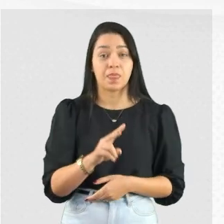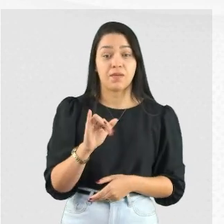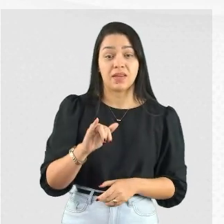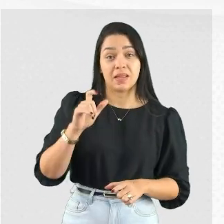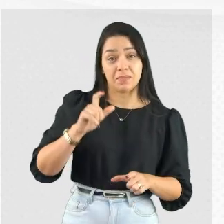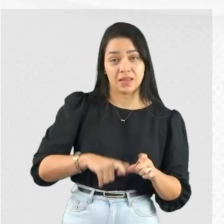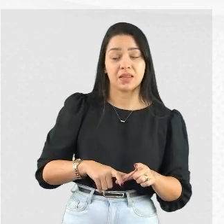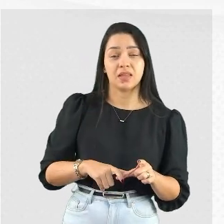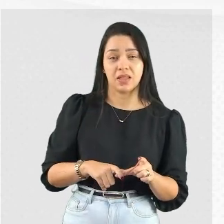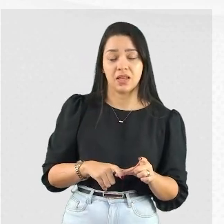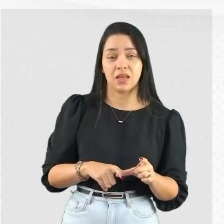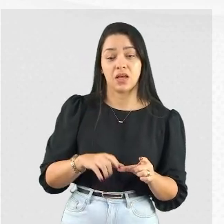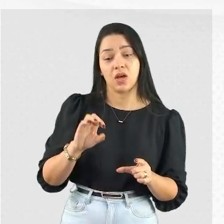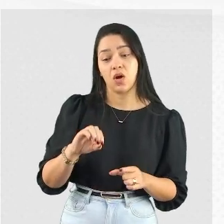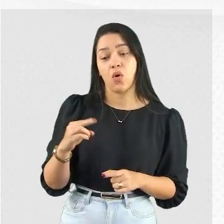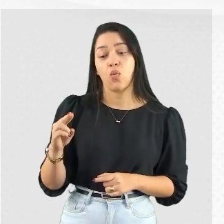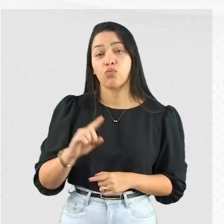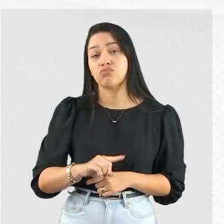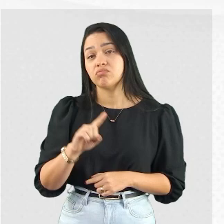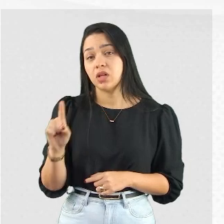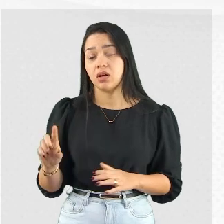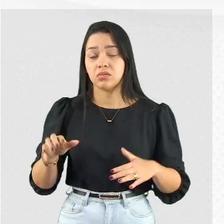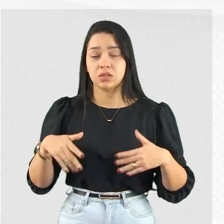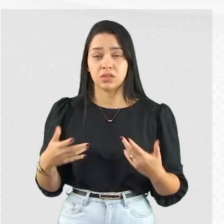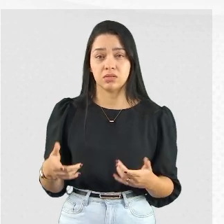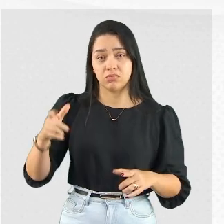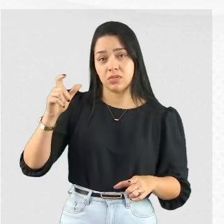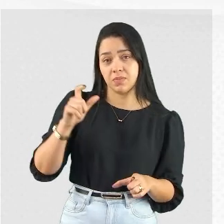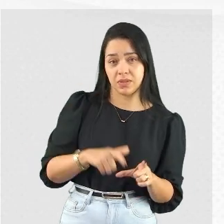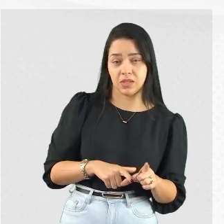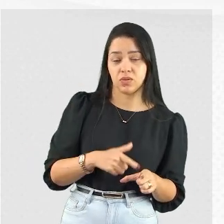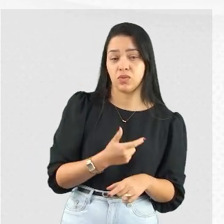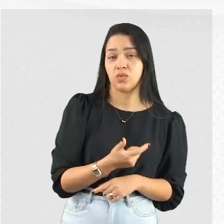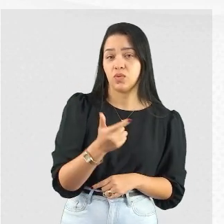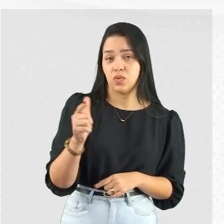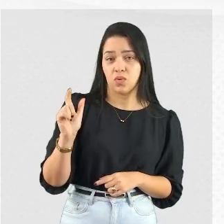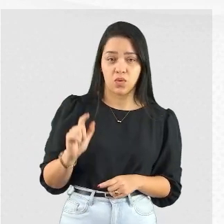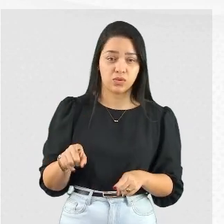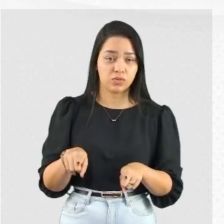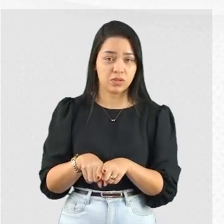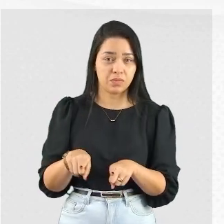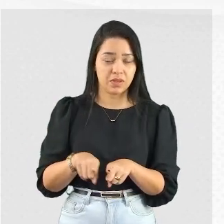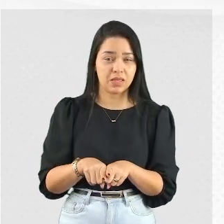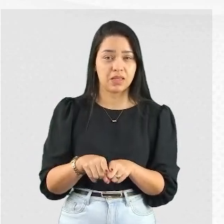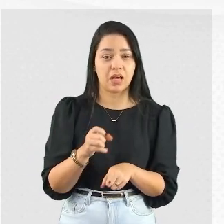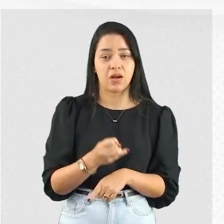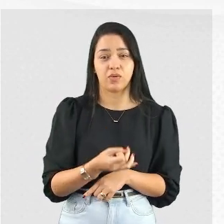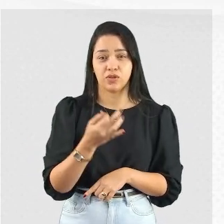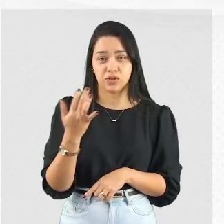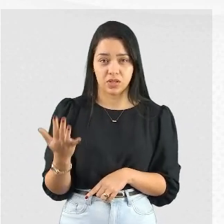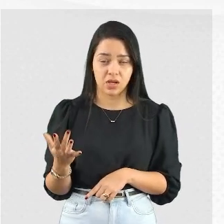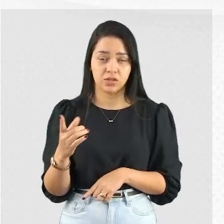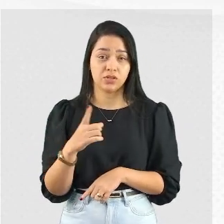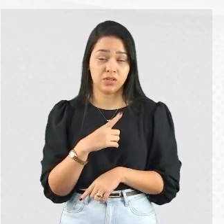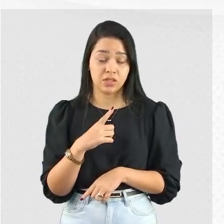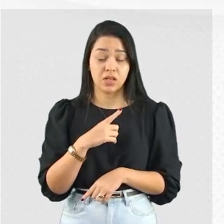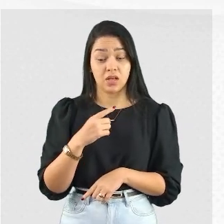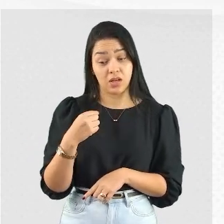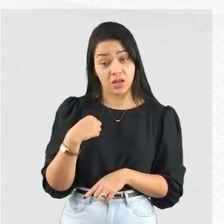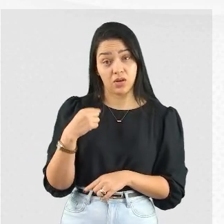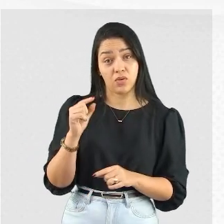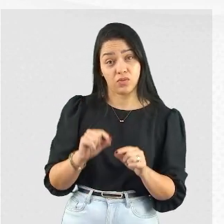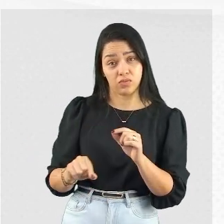dessa dominância ou não. Então, dependendo do gene que domina o outro, né, dependendo da quantidade também dessa dominância, eu vou